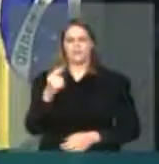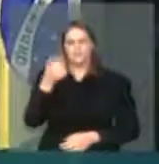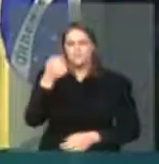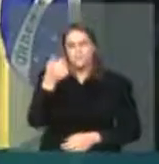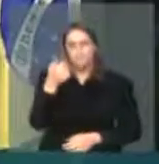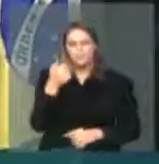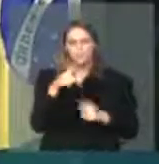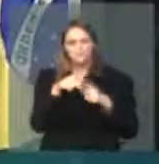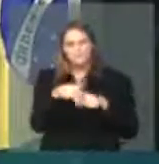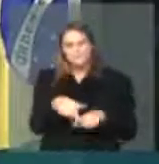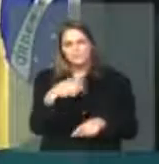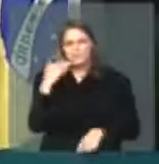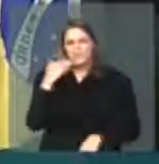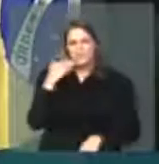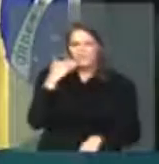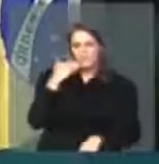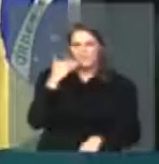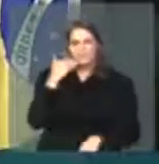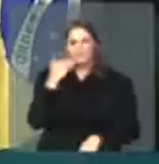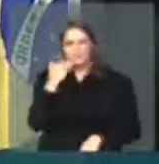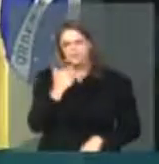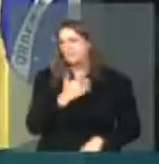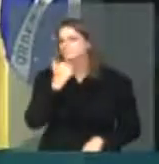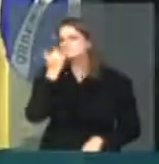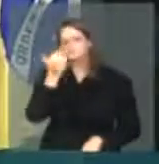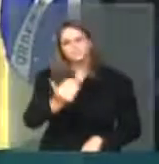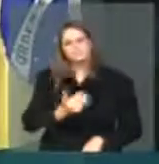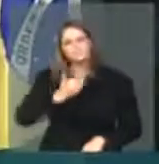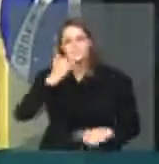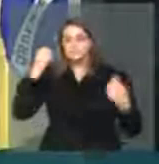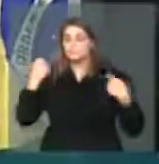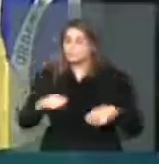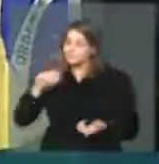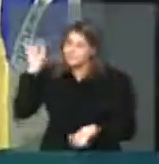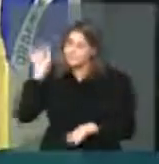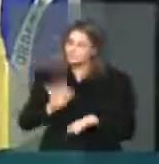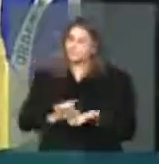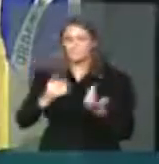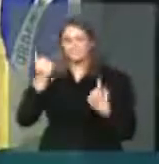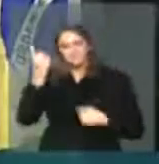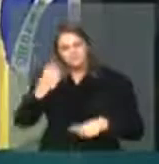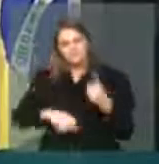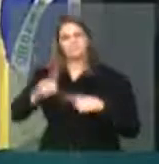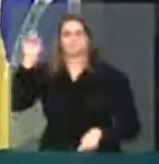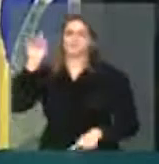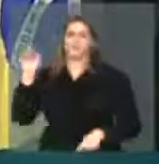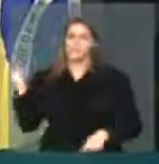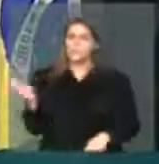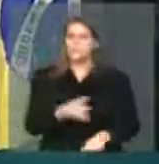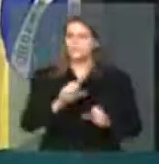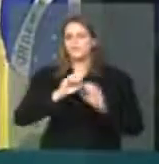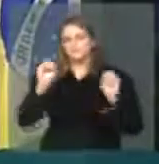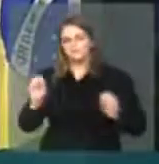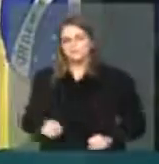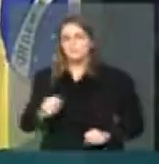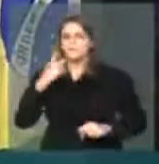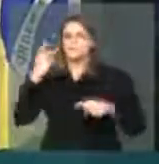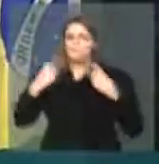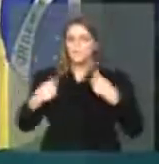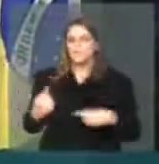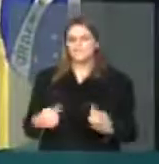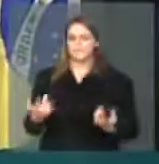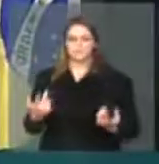de 88. É preciso grandes transformações, um novo sistema político, presidencialismo